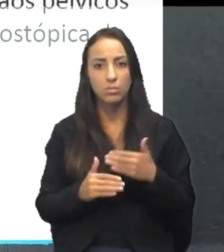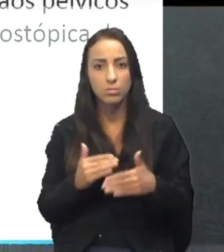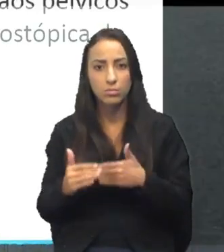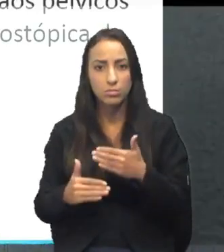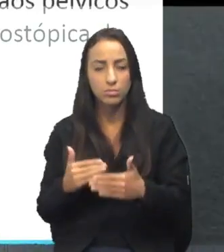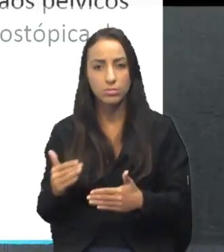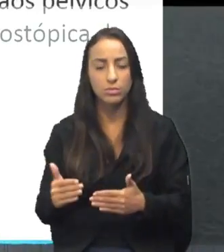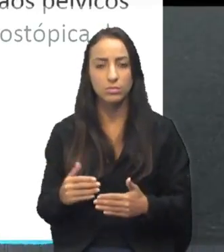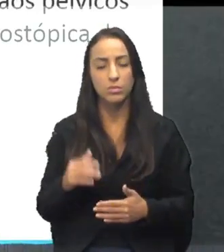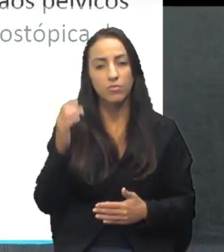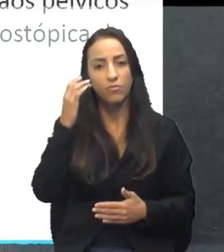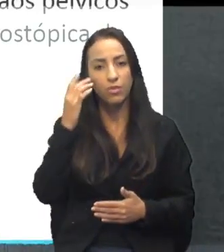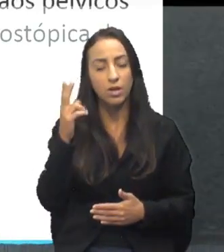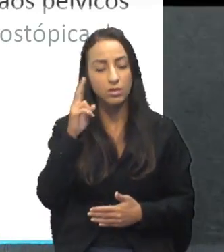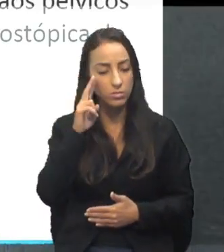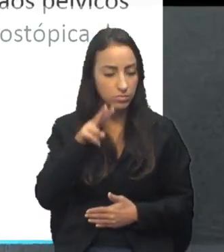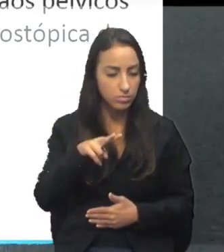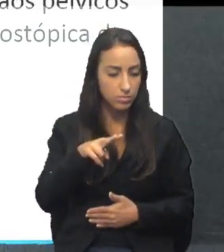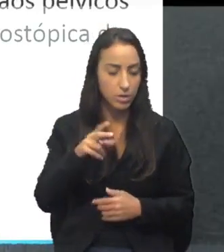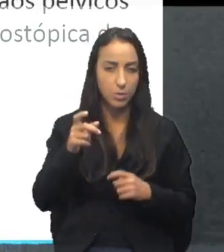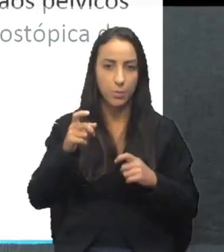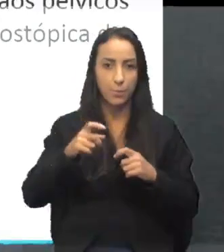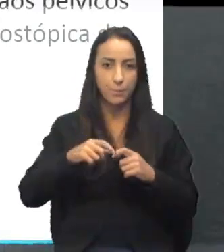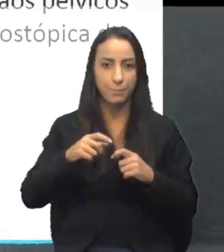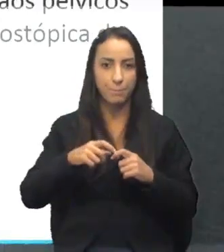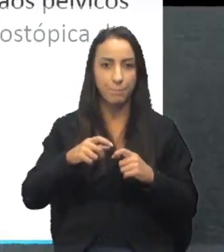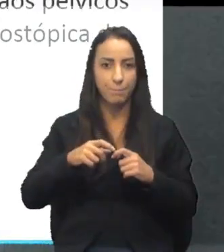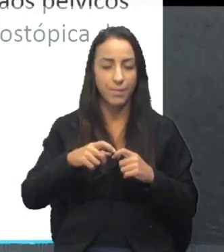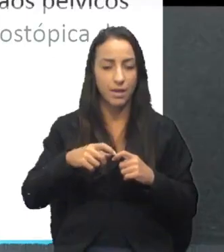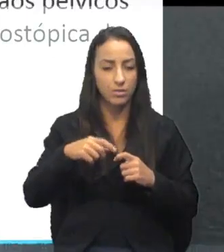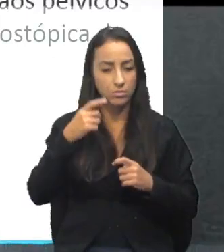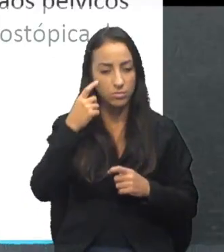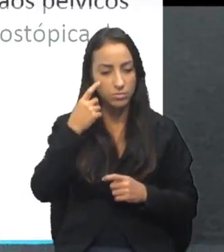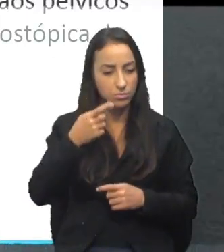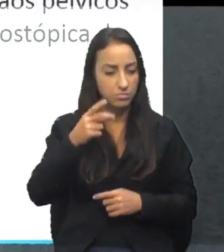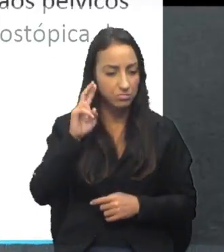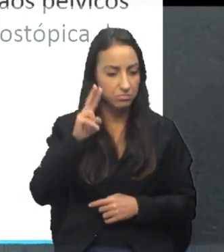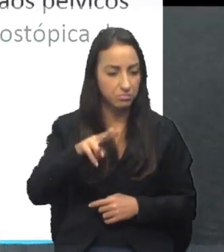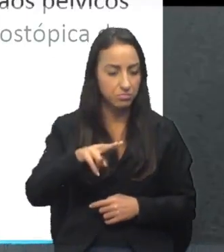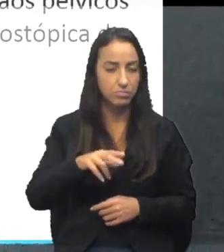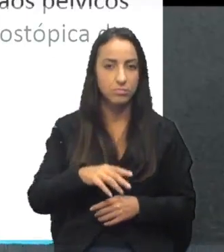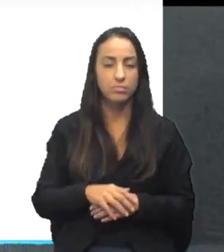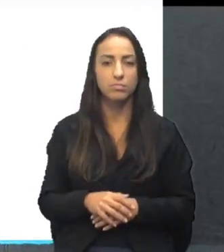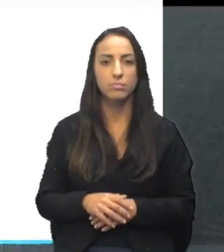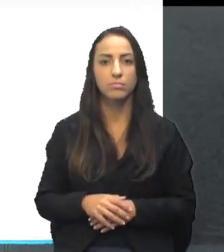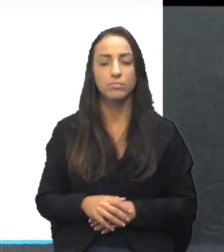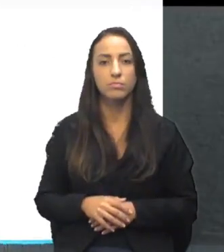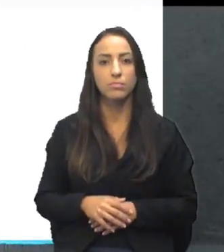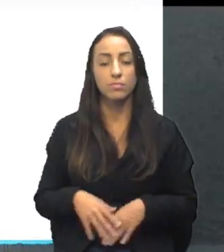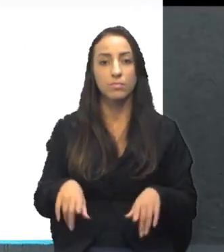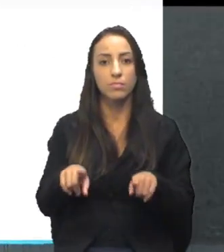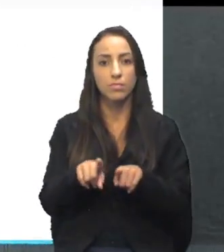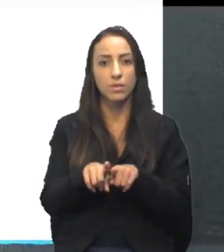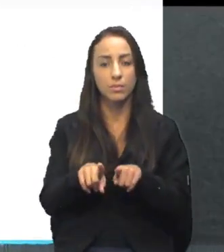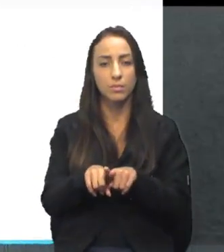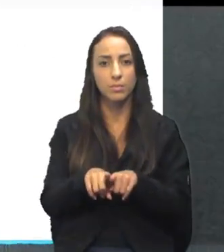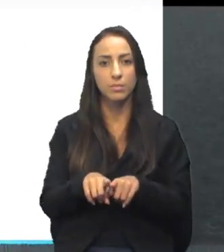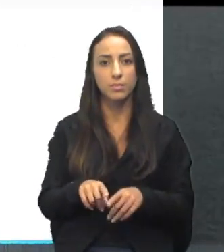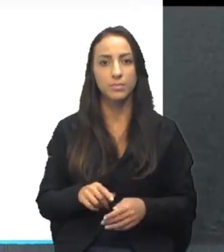visualização do profissional médico durante esse procedimento cirúrgico. Temos